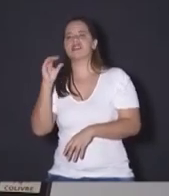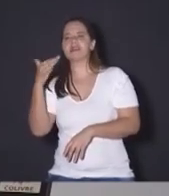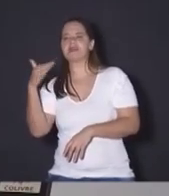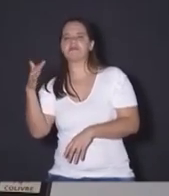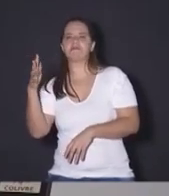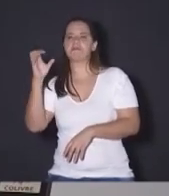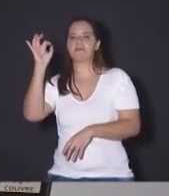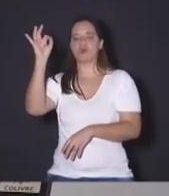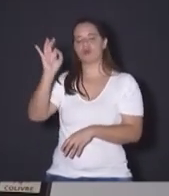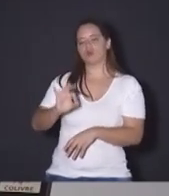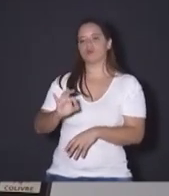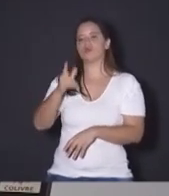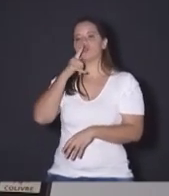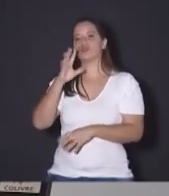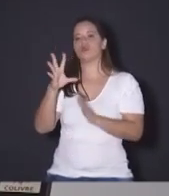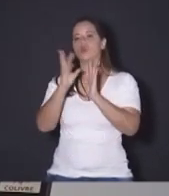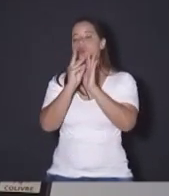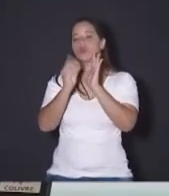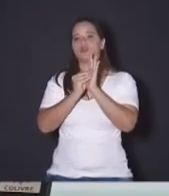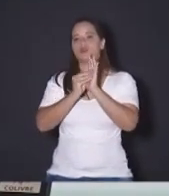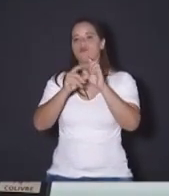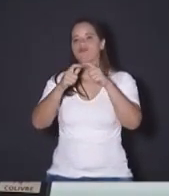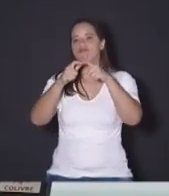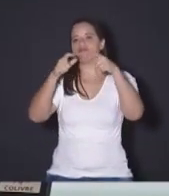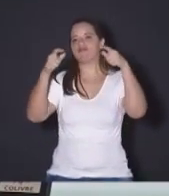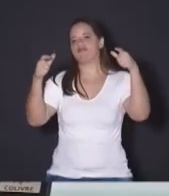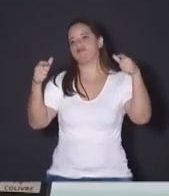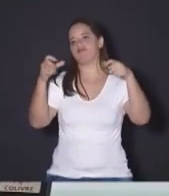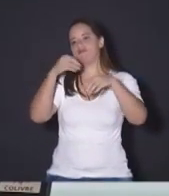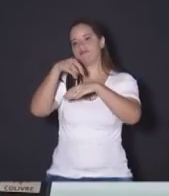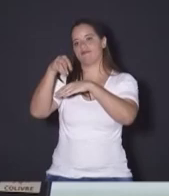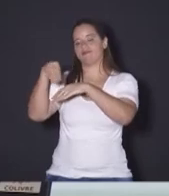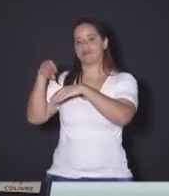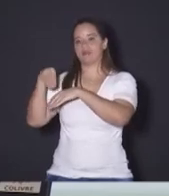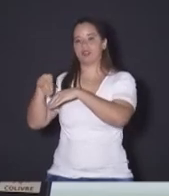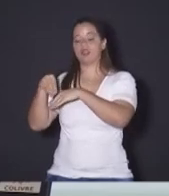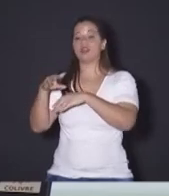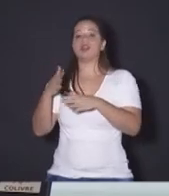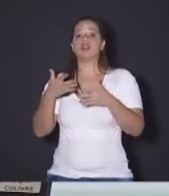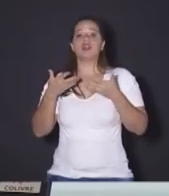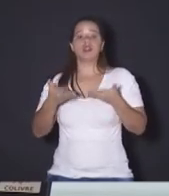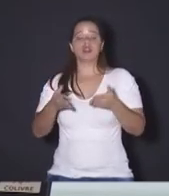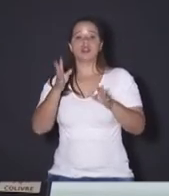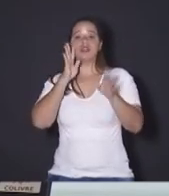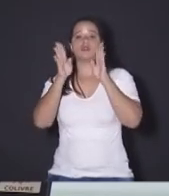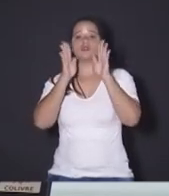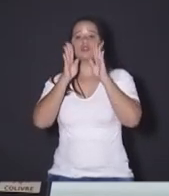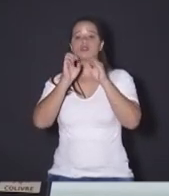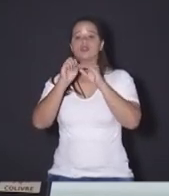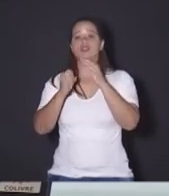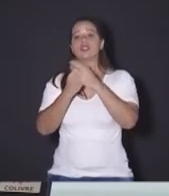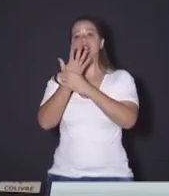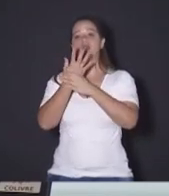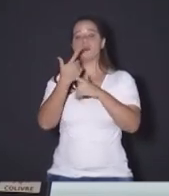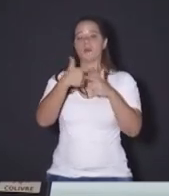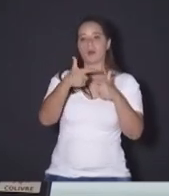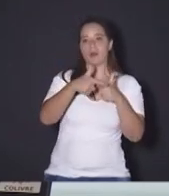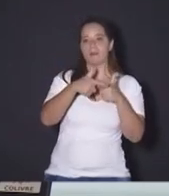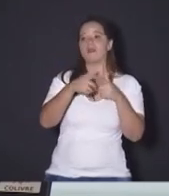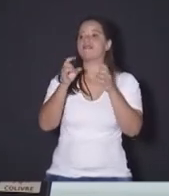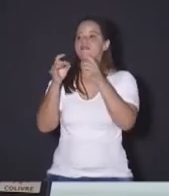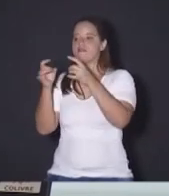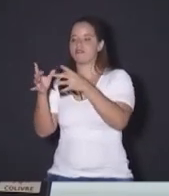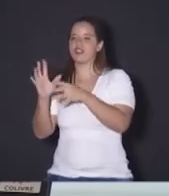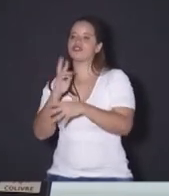num conteúdo altamente realizante então o facebook cria um problema para vender a solução